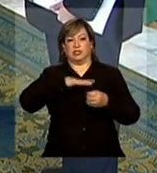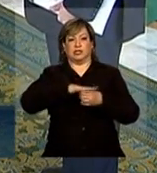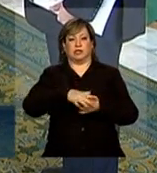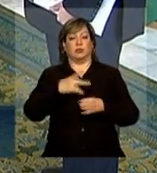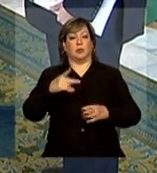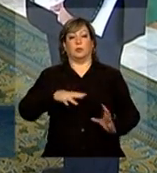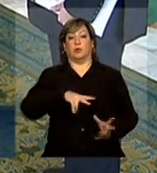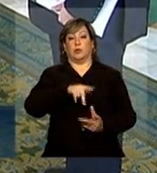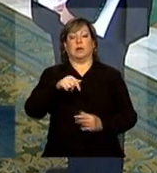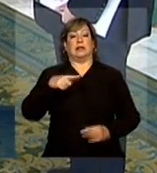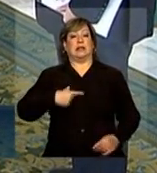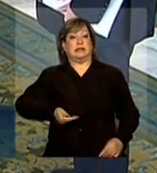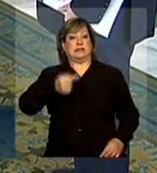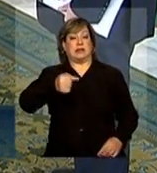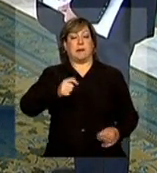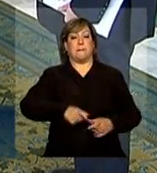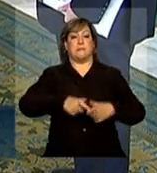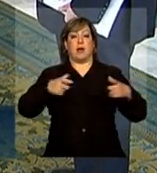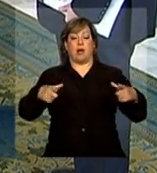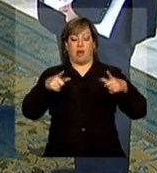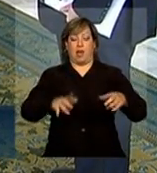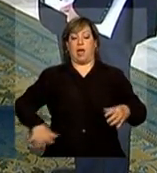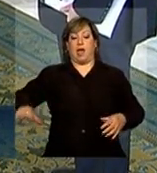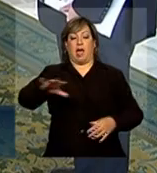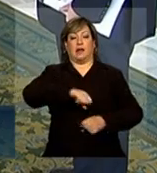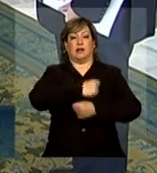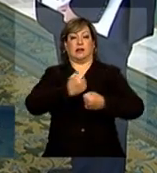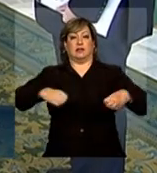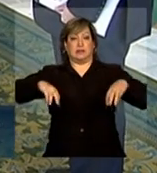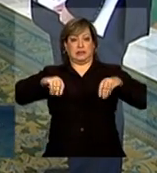país. Tem a sétima maior área geográfica.